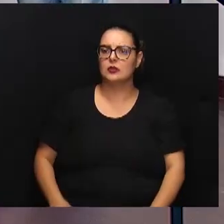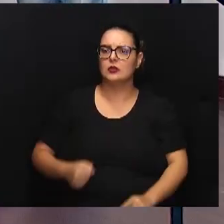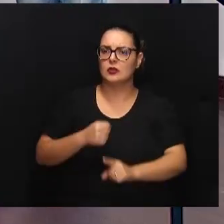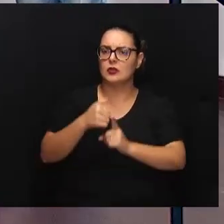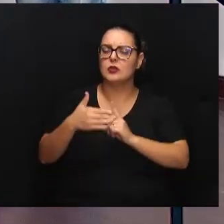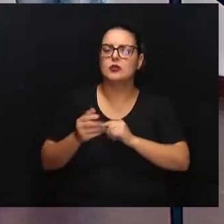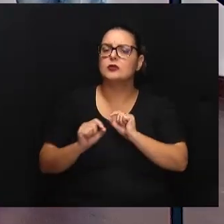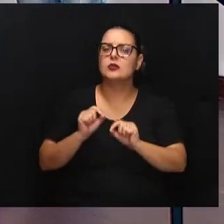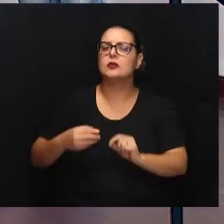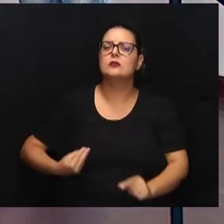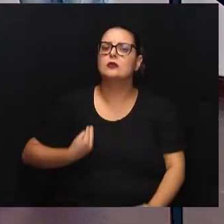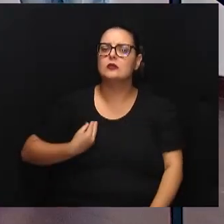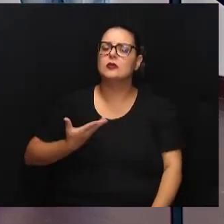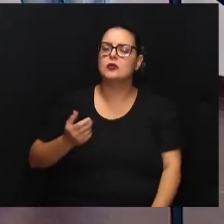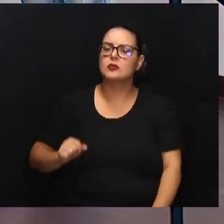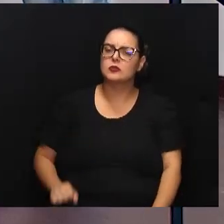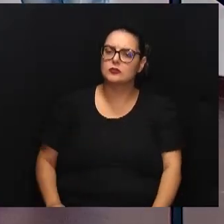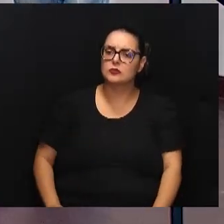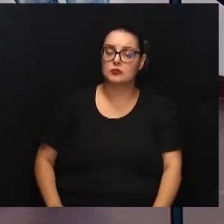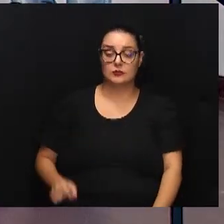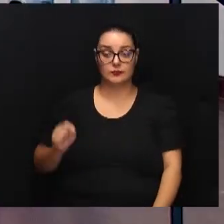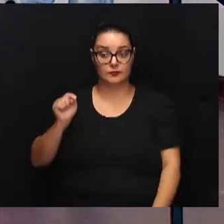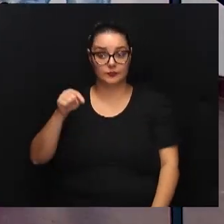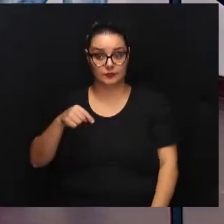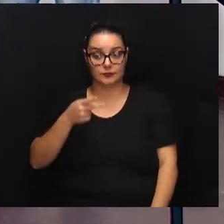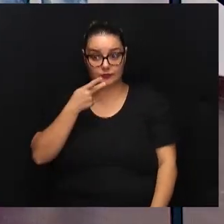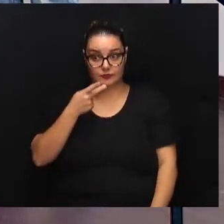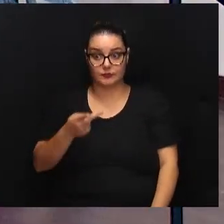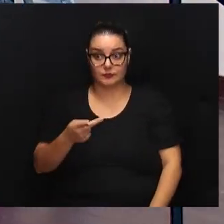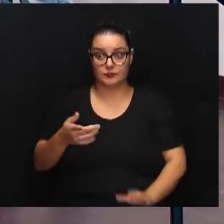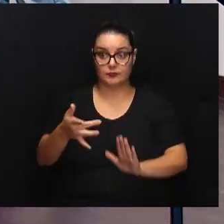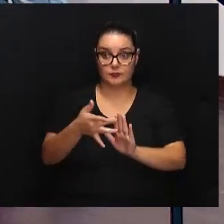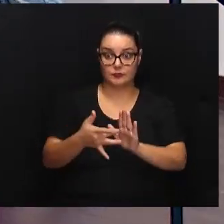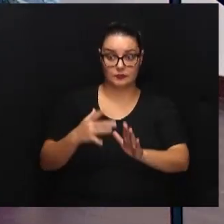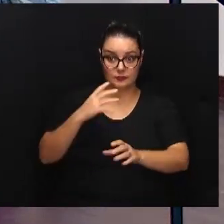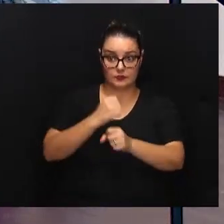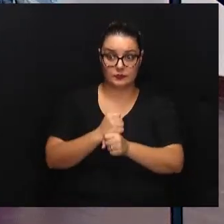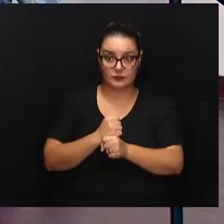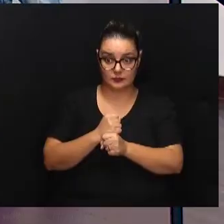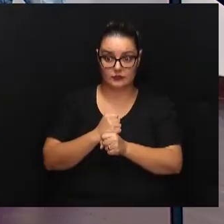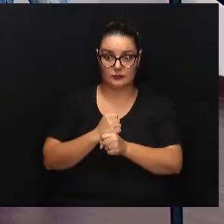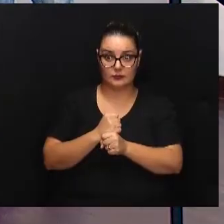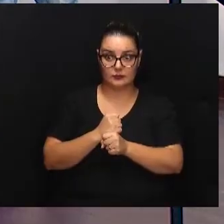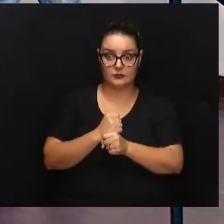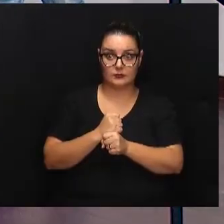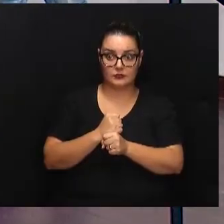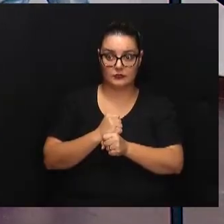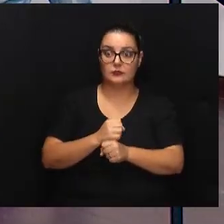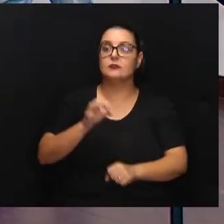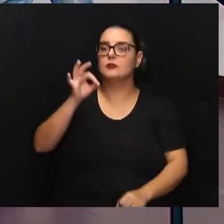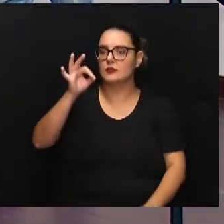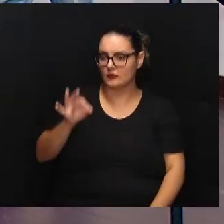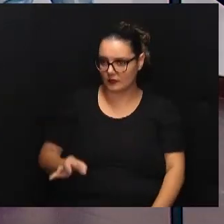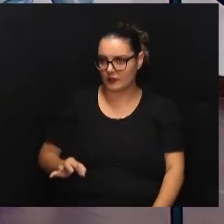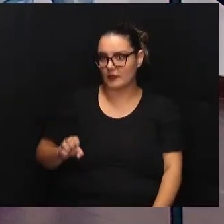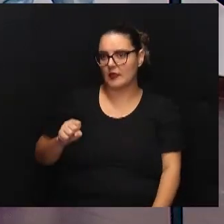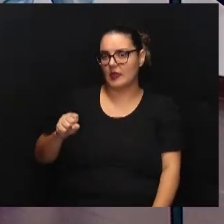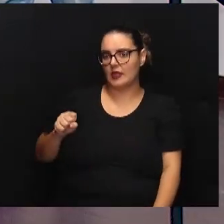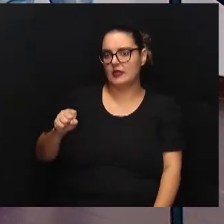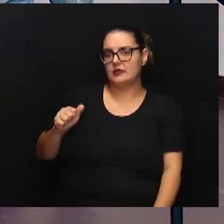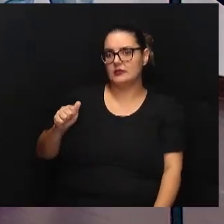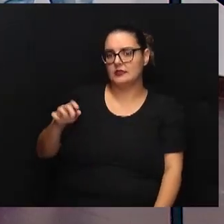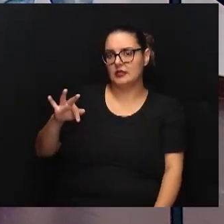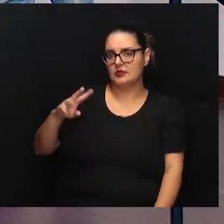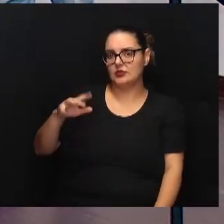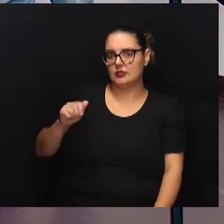aqui eu falei de pautas gerais, porque é exatamente o que a sátira colocou. Nós estamos em todos os espaços, e